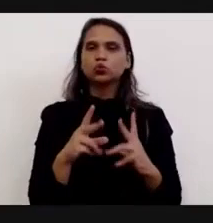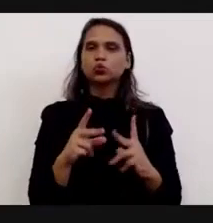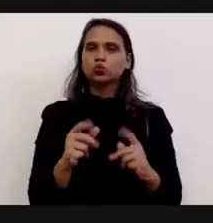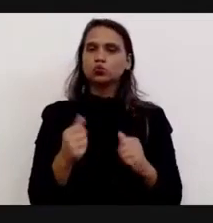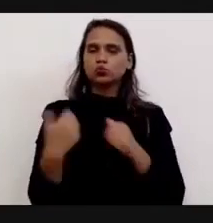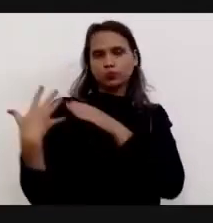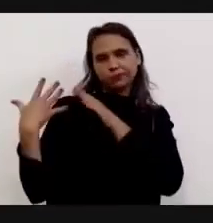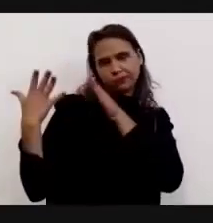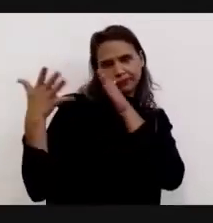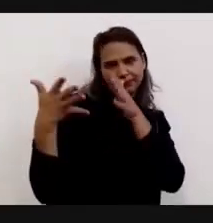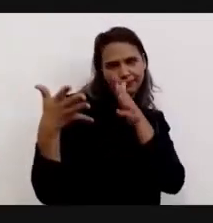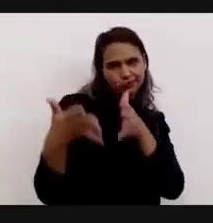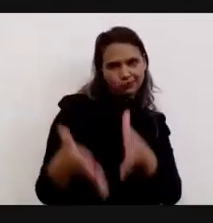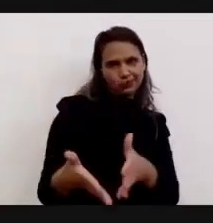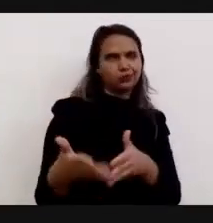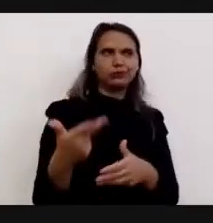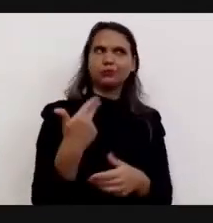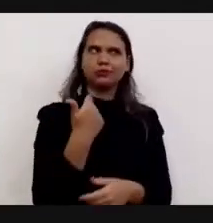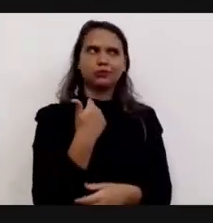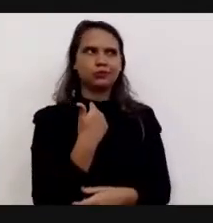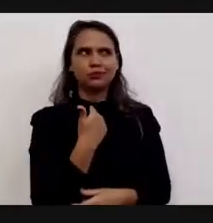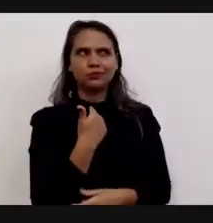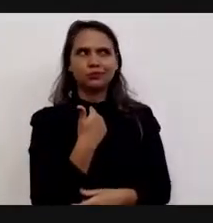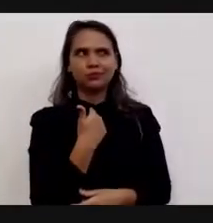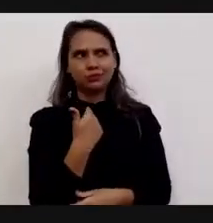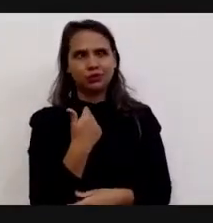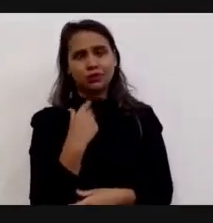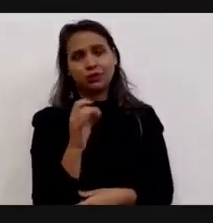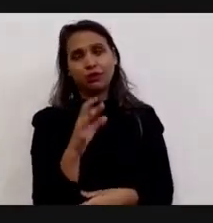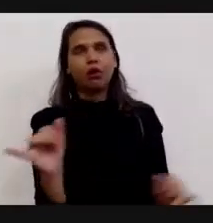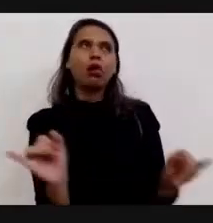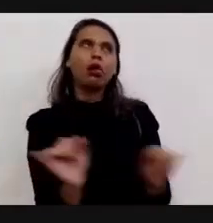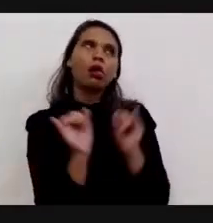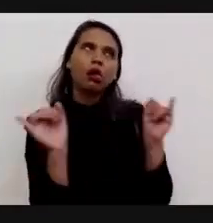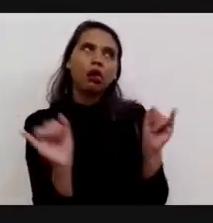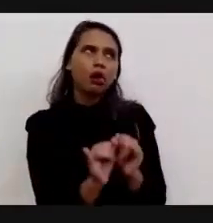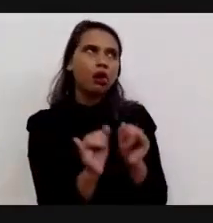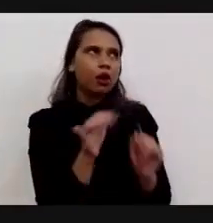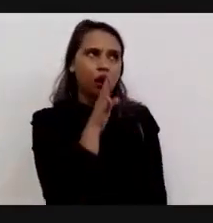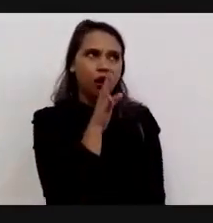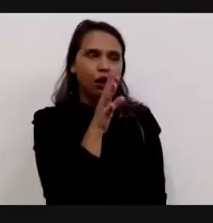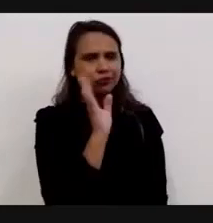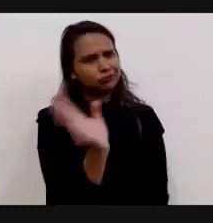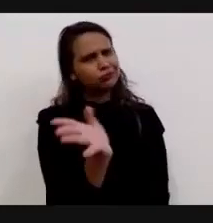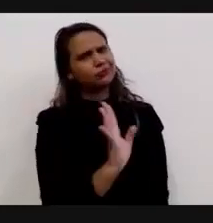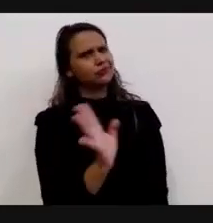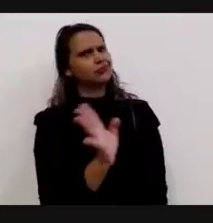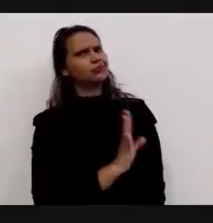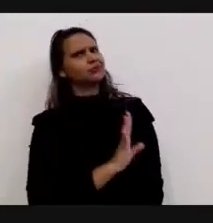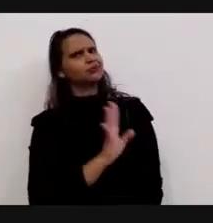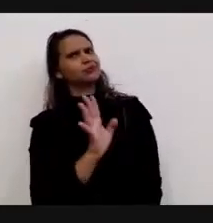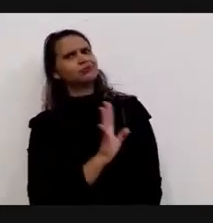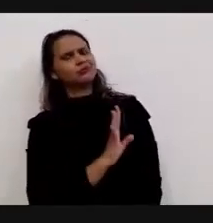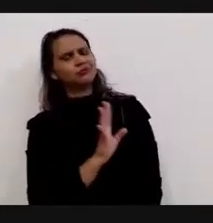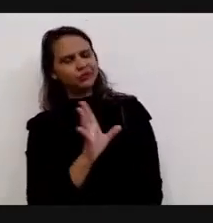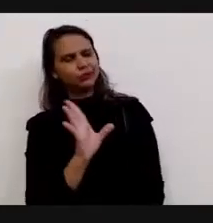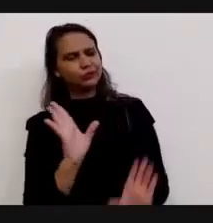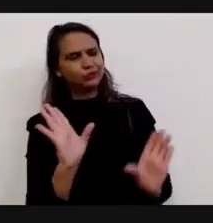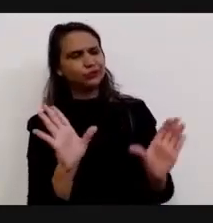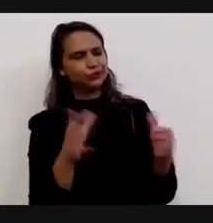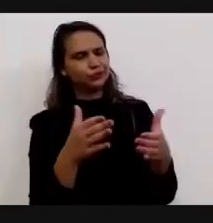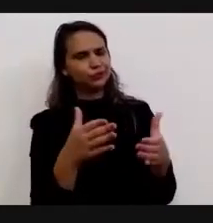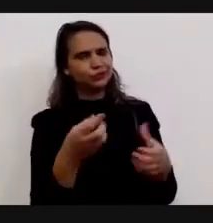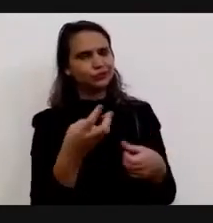que podem resolver, também não vai lá para encher linguiça e só atrapalhar, também a gente tem que ter problema. Isso é muito o que acontece, às vezes, nos conselhos, né? Os